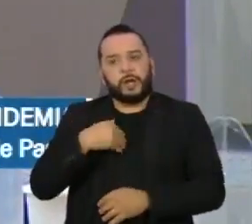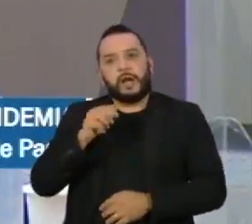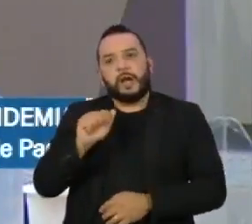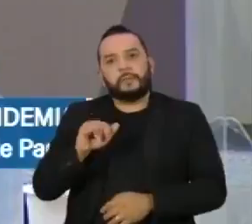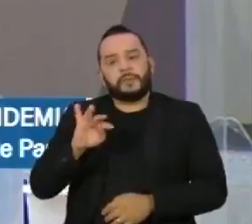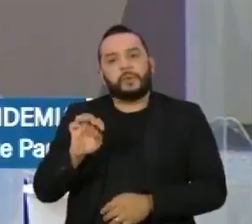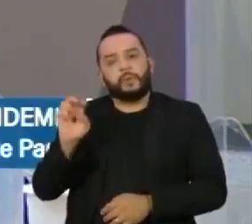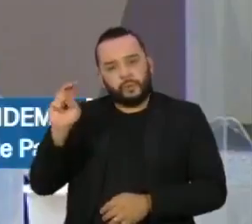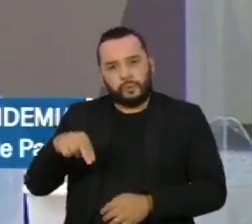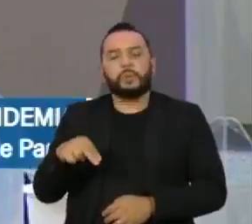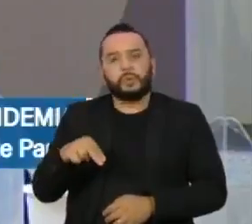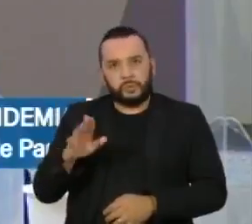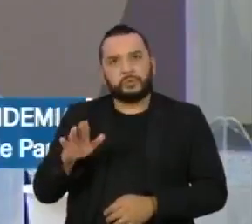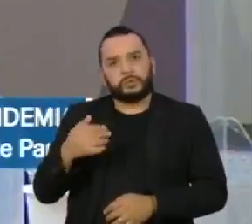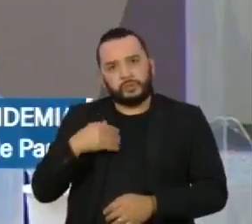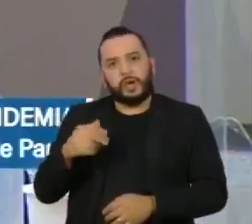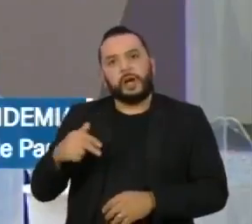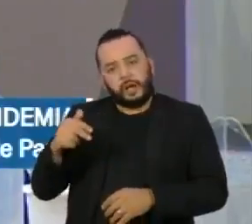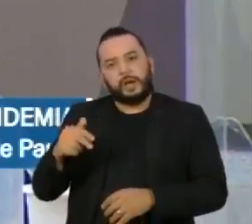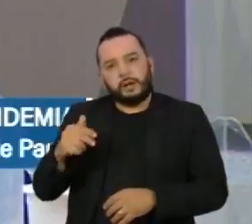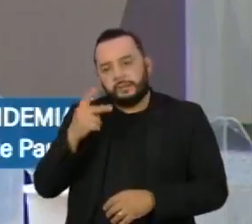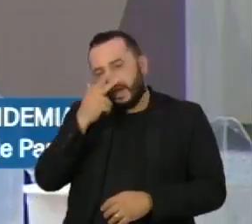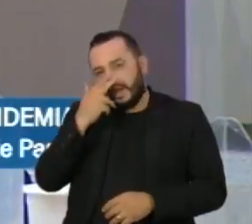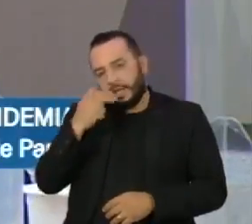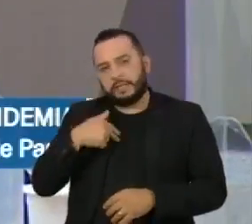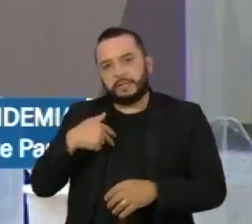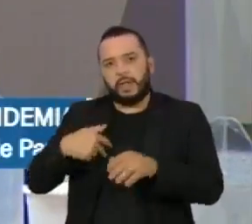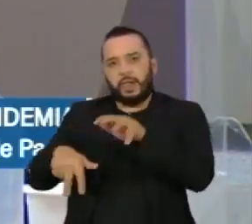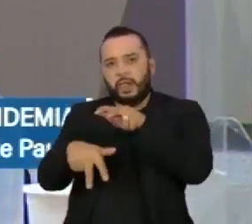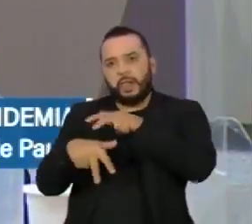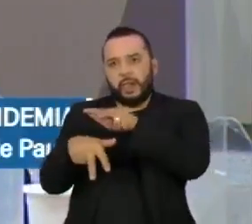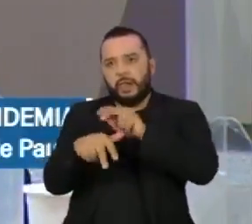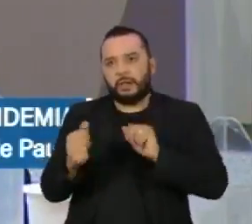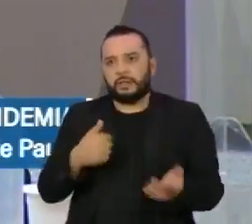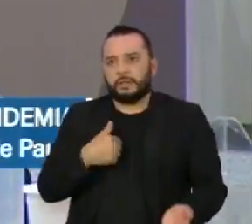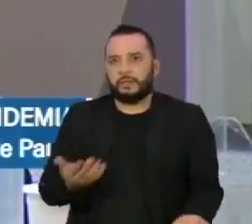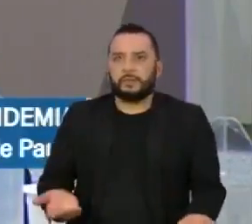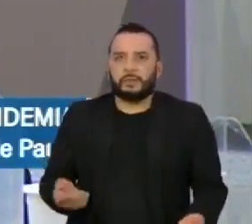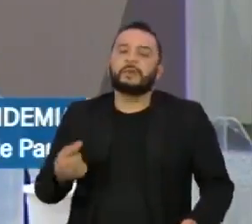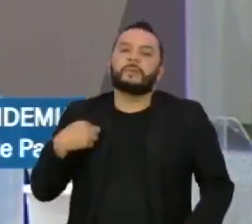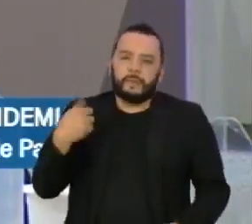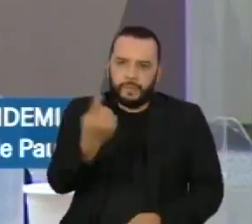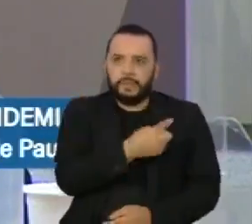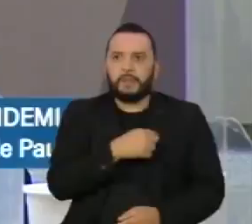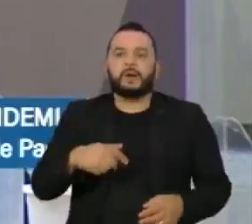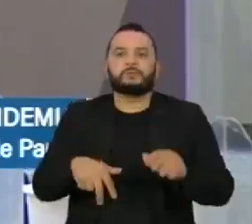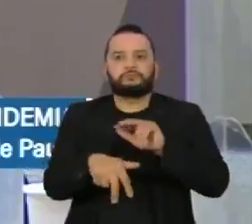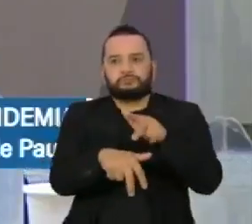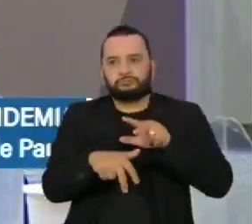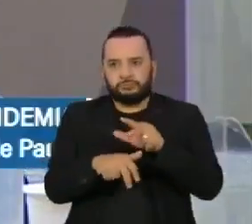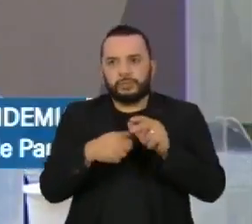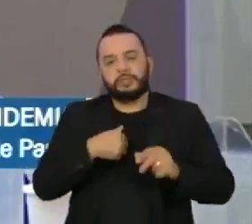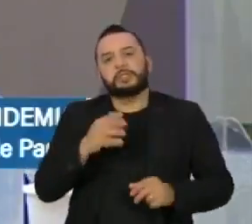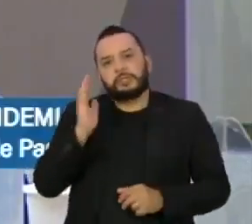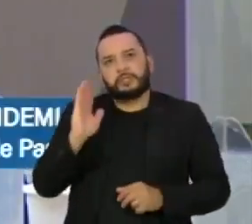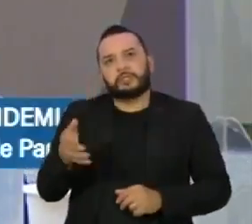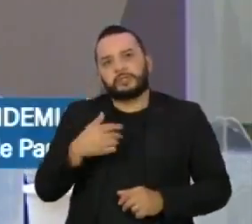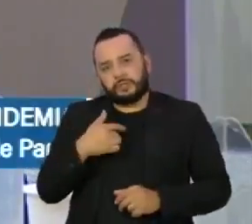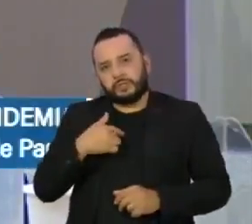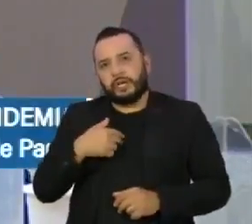negociação. Hoje, com a série de eventos divulgados, entendemos que fomos usados de maneira dilosa para fins